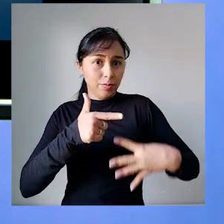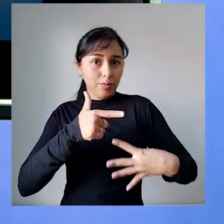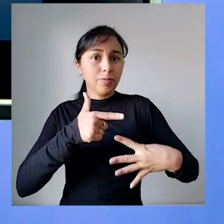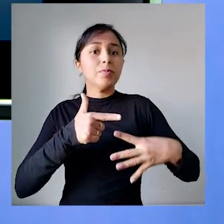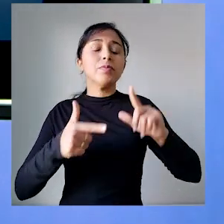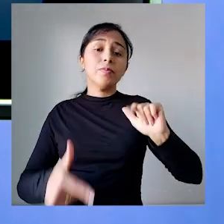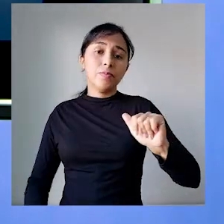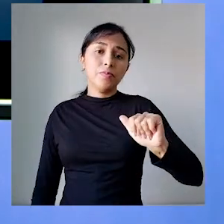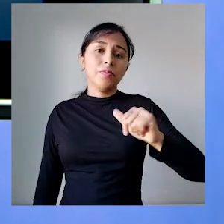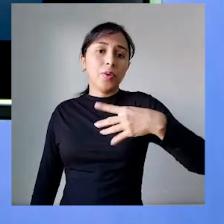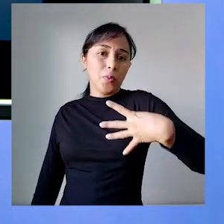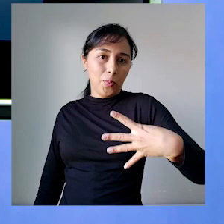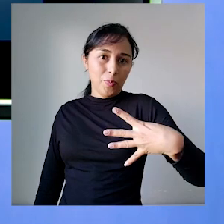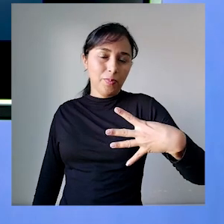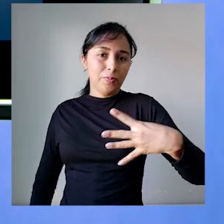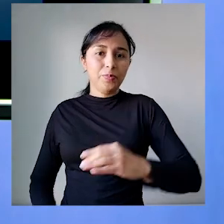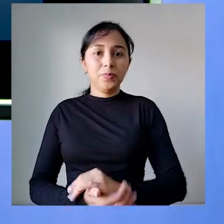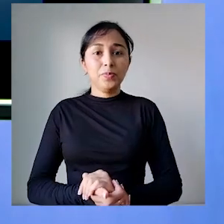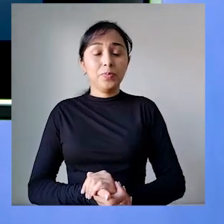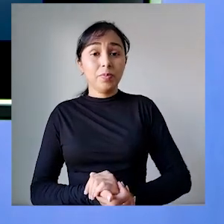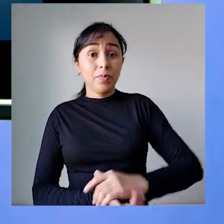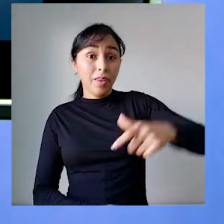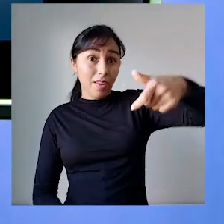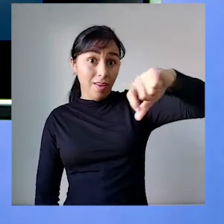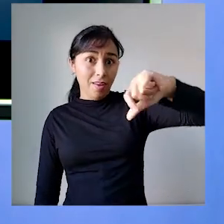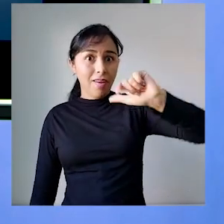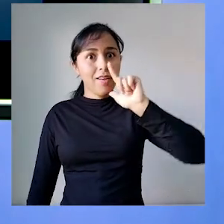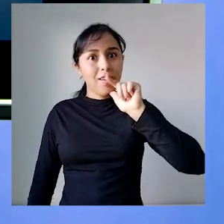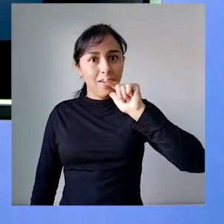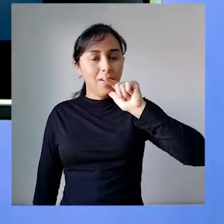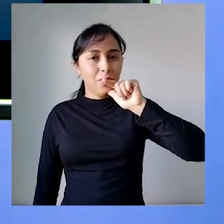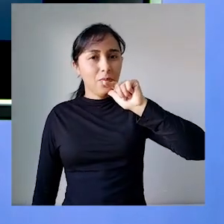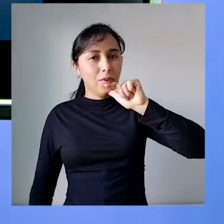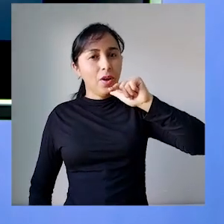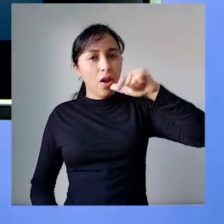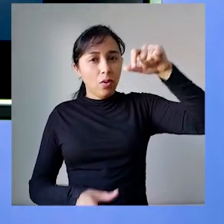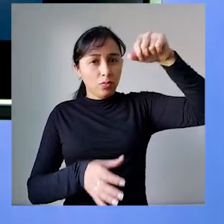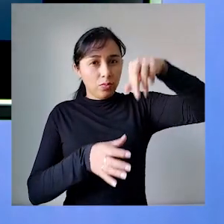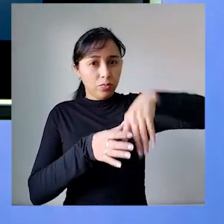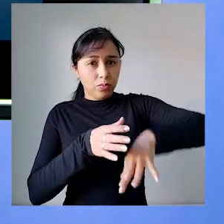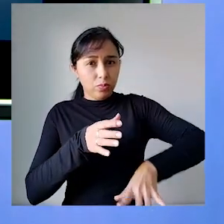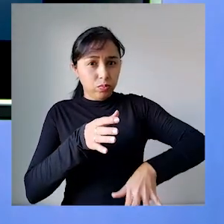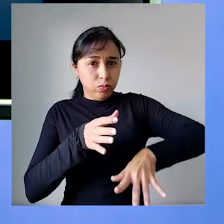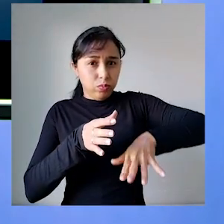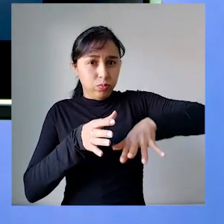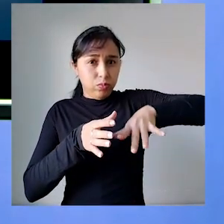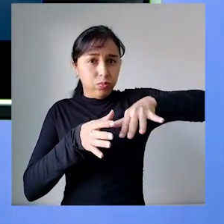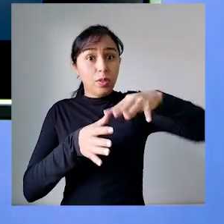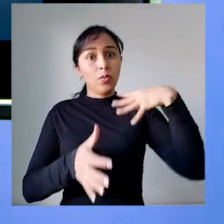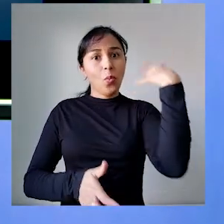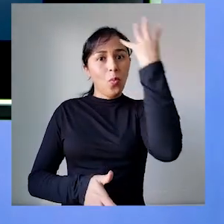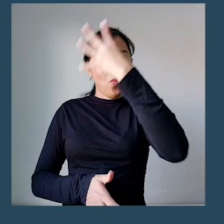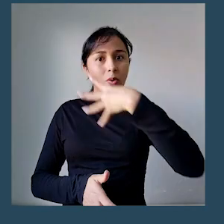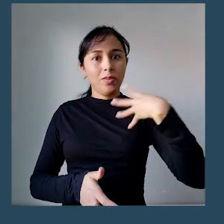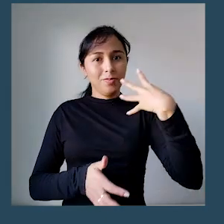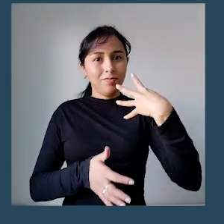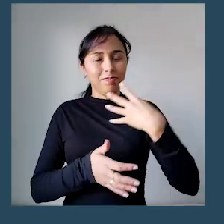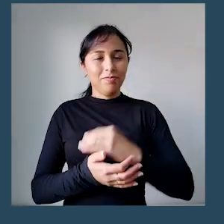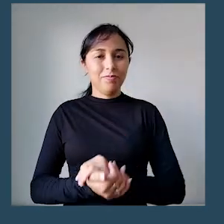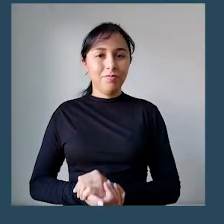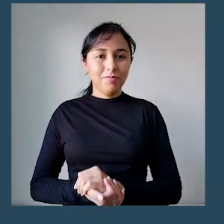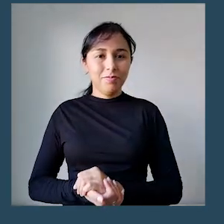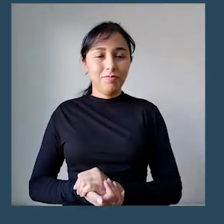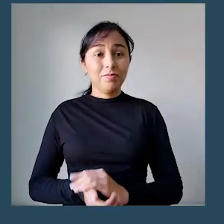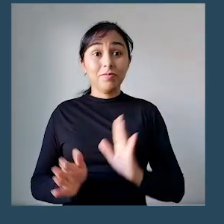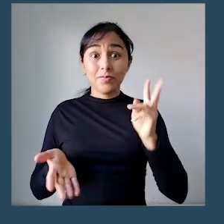4 é 4. Logo, essa torneira que joga mais água vai encher esse tanque em 4 horas. Vamos agora